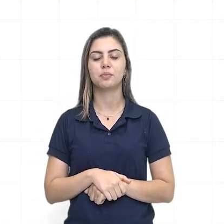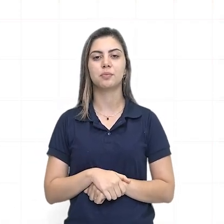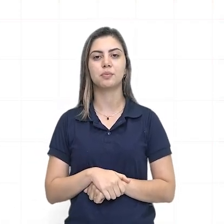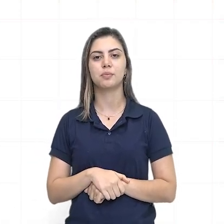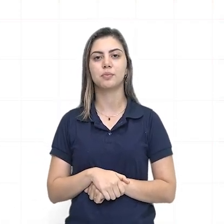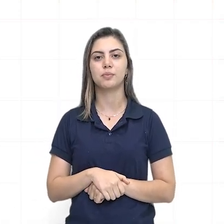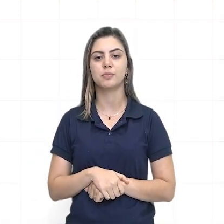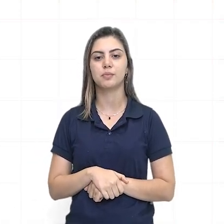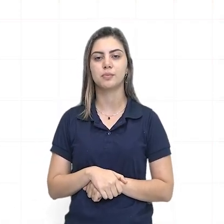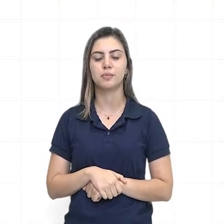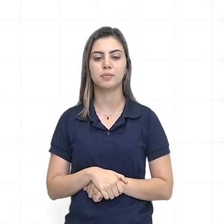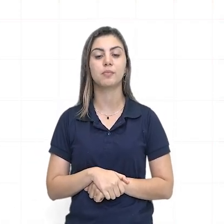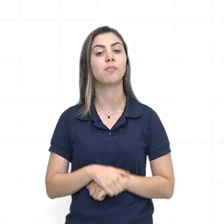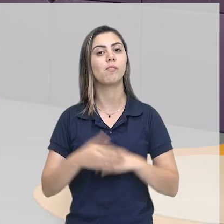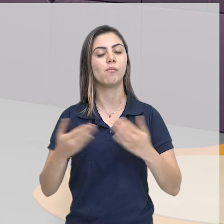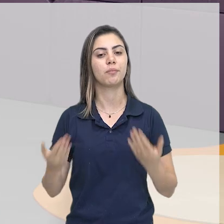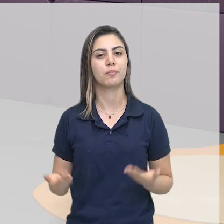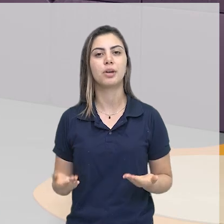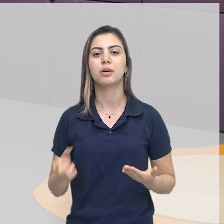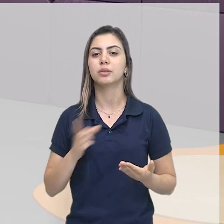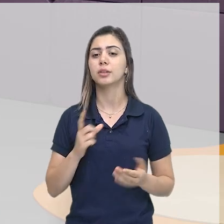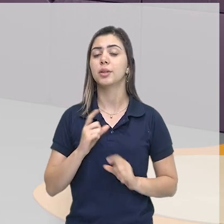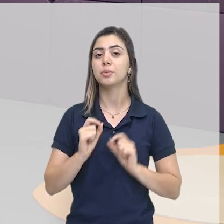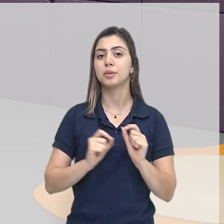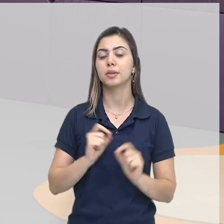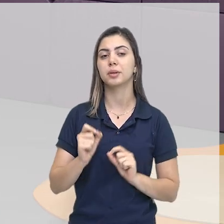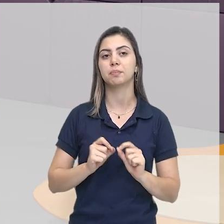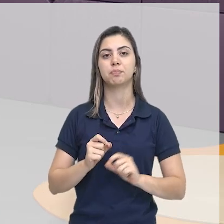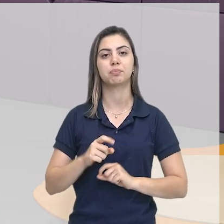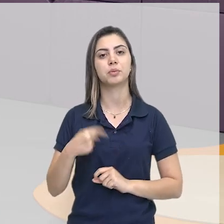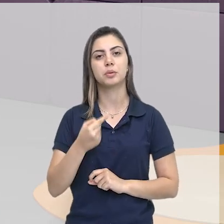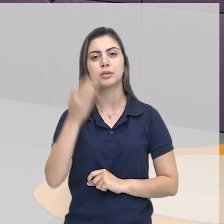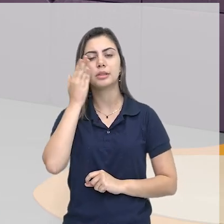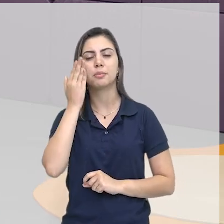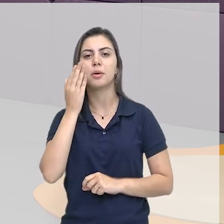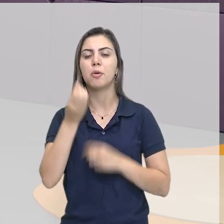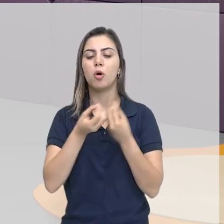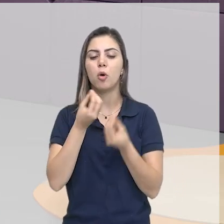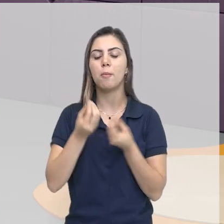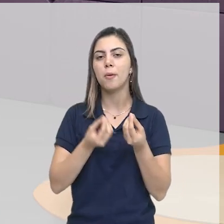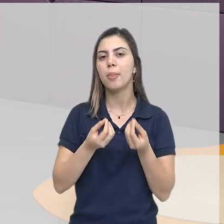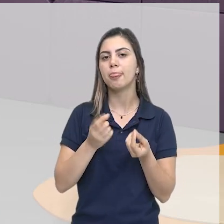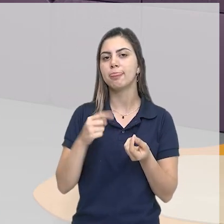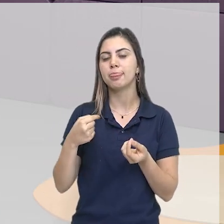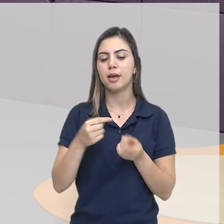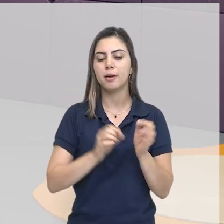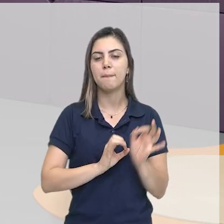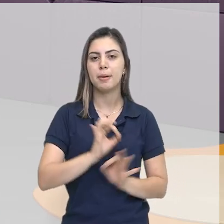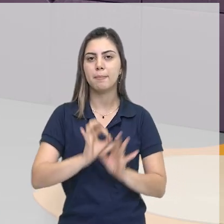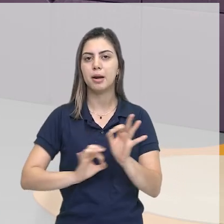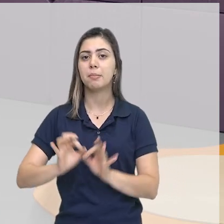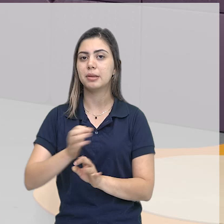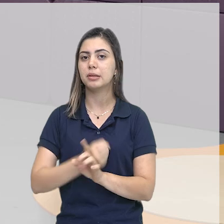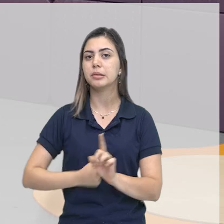Dentro, né, desse processo, dentro dessa construção, você vai